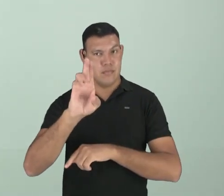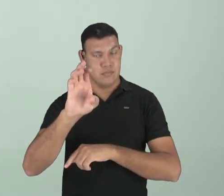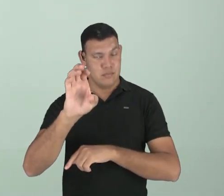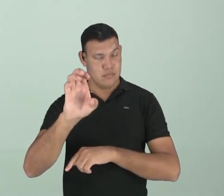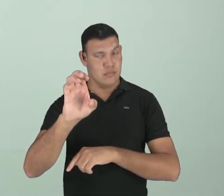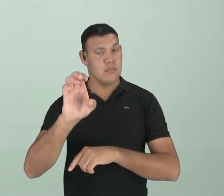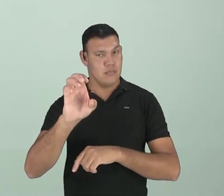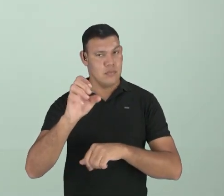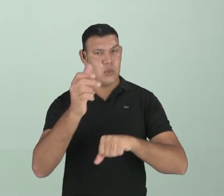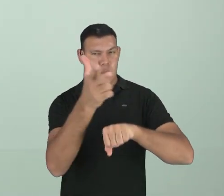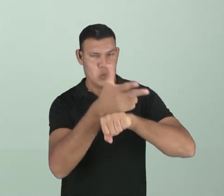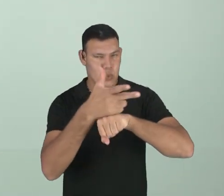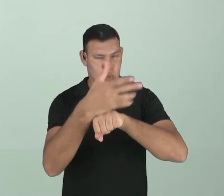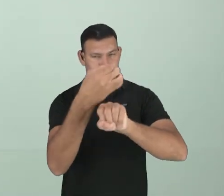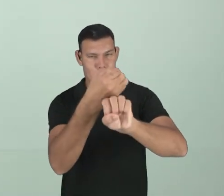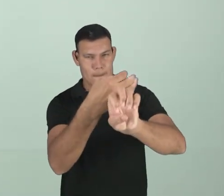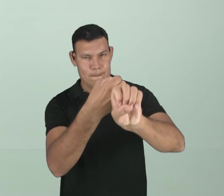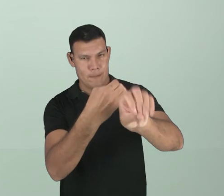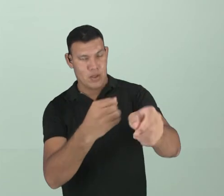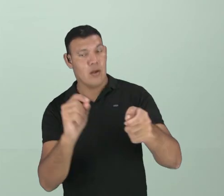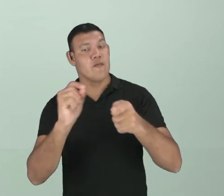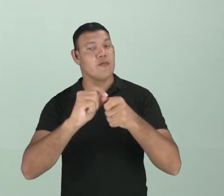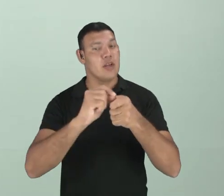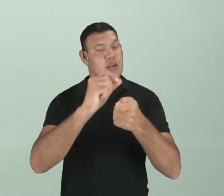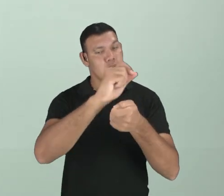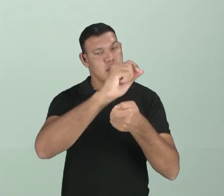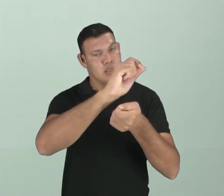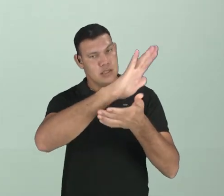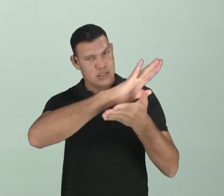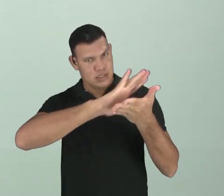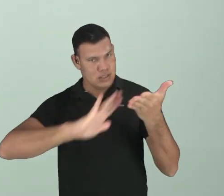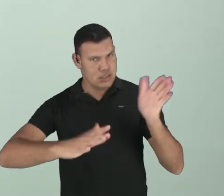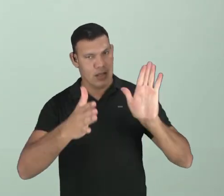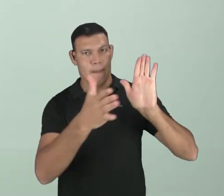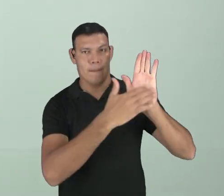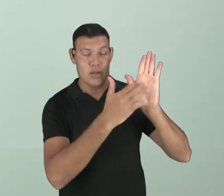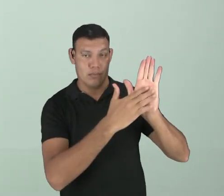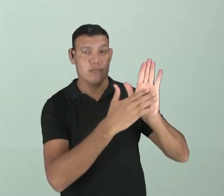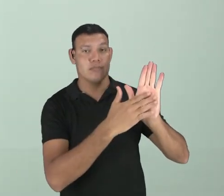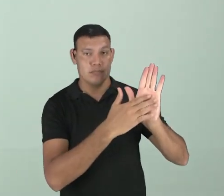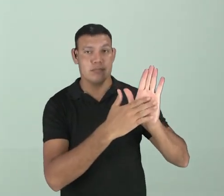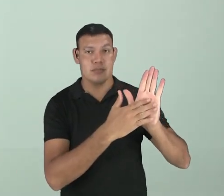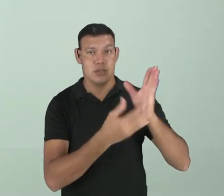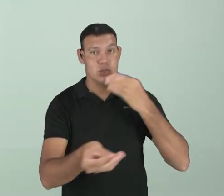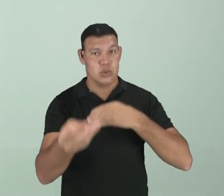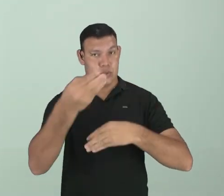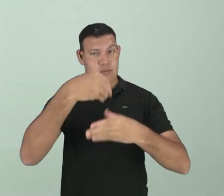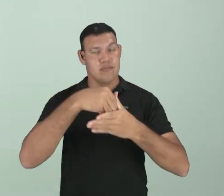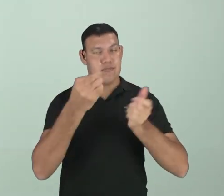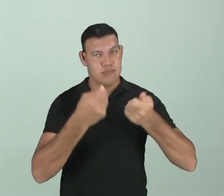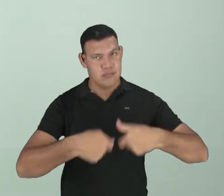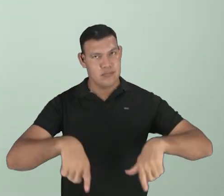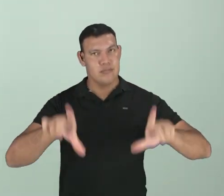outras videoaulas, resolva exercícios que vão estar propostos lá, tá bom, galera? E a gente se vê na